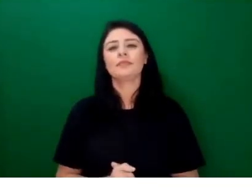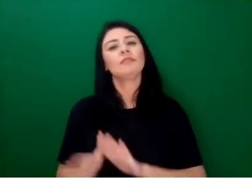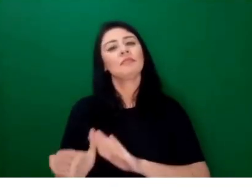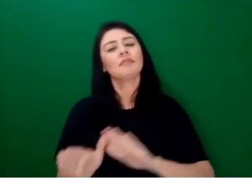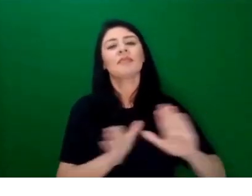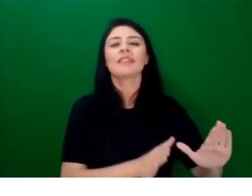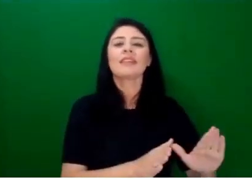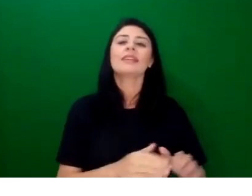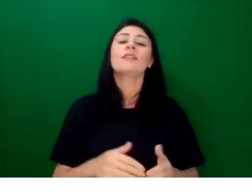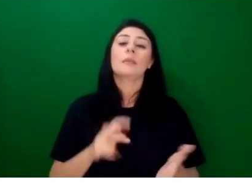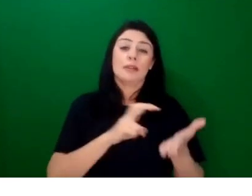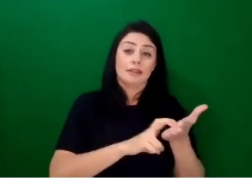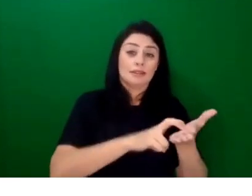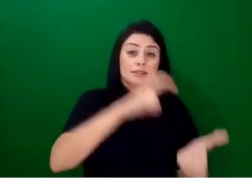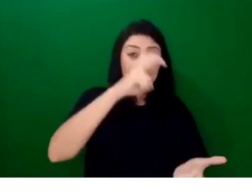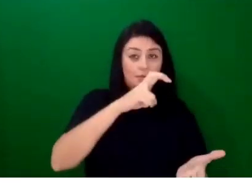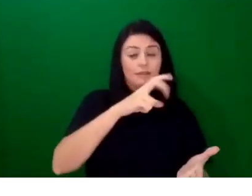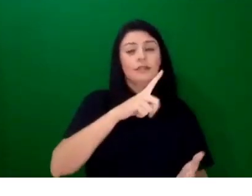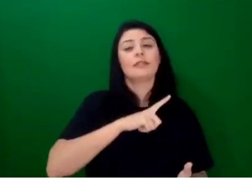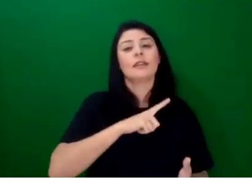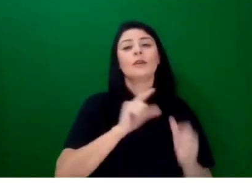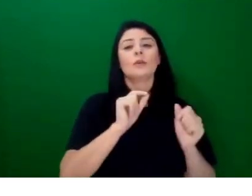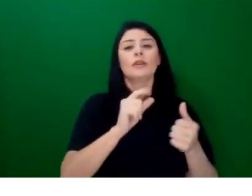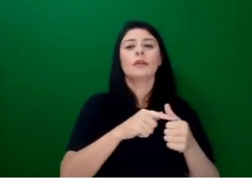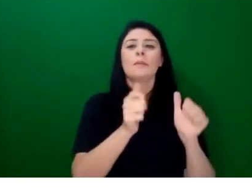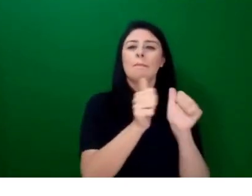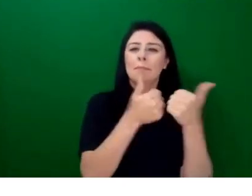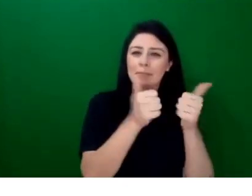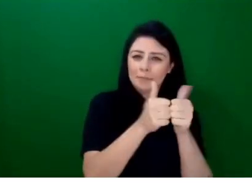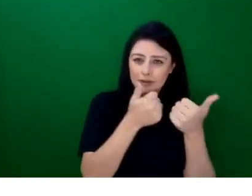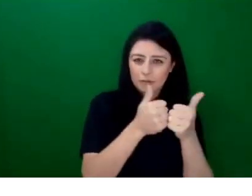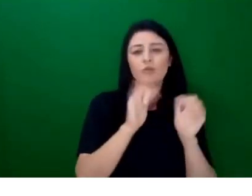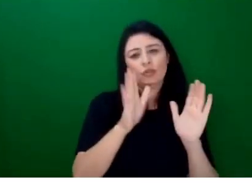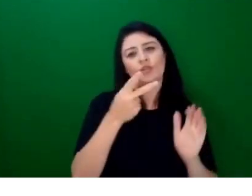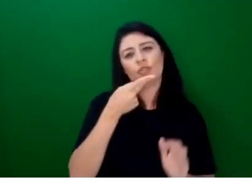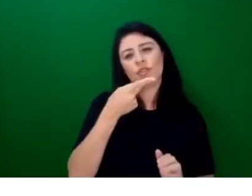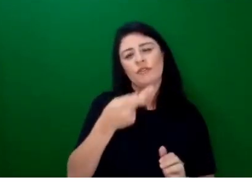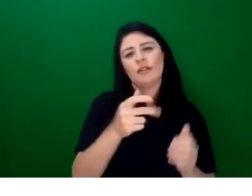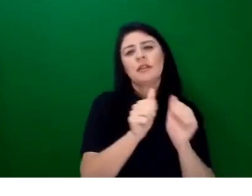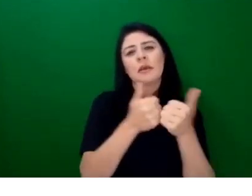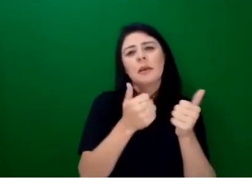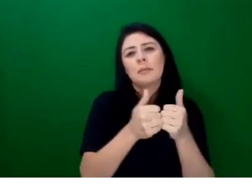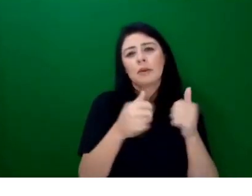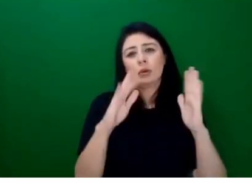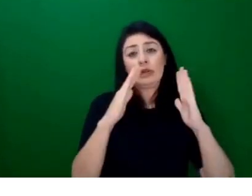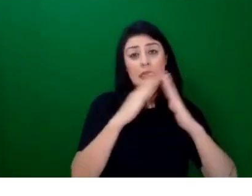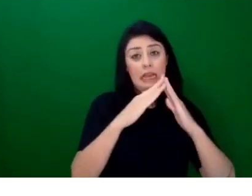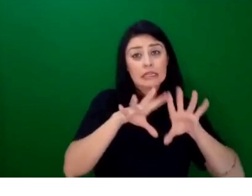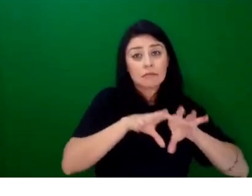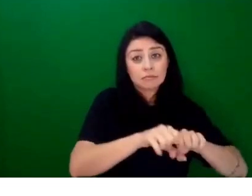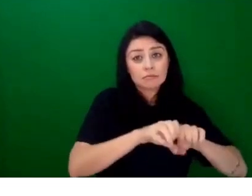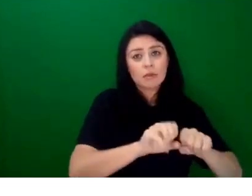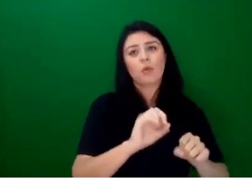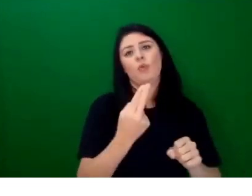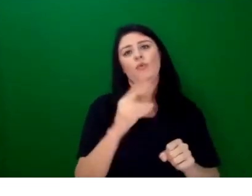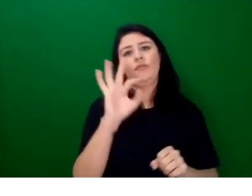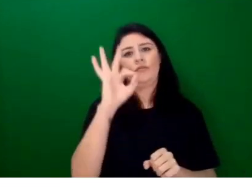Então, vamos lá. De manhã, então, opções. É o pãozinho que eu falei para vocês, o pão caseiro ou o pão